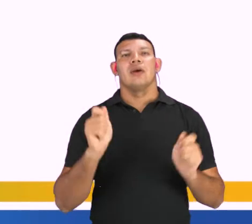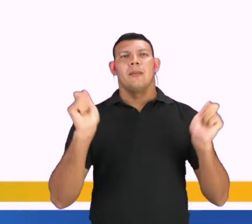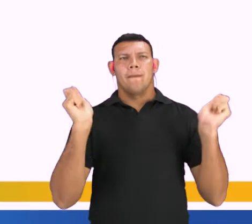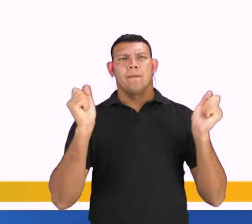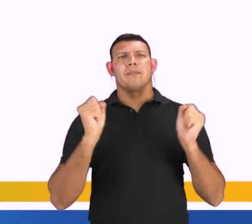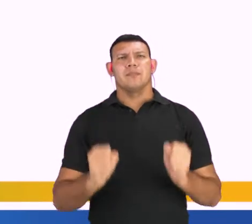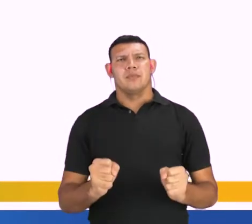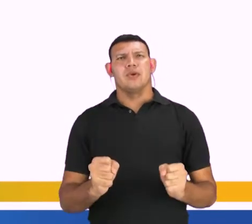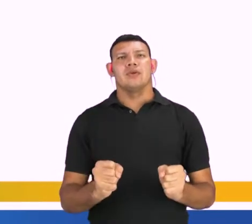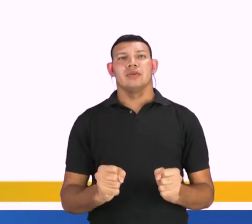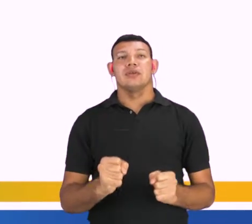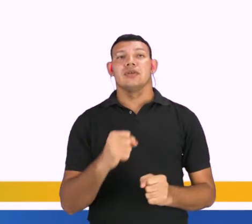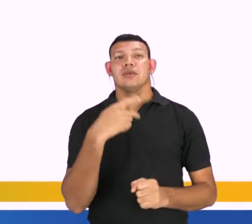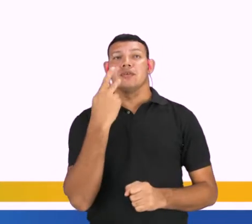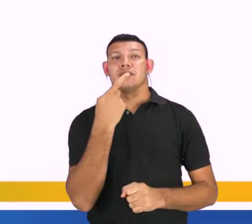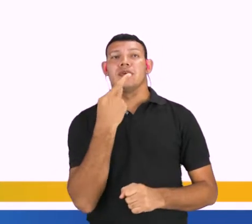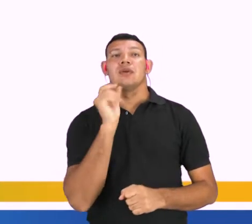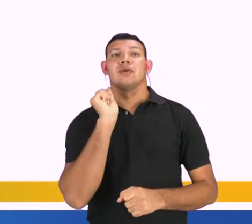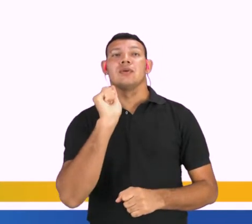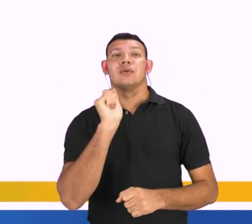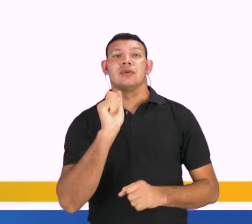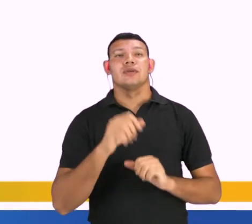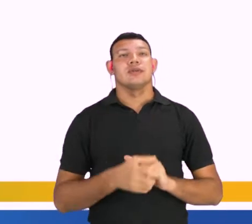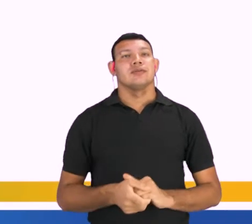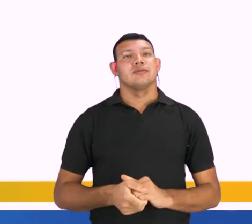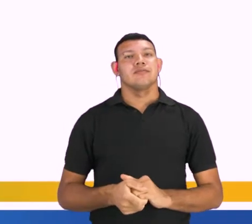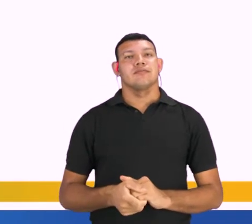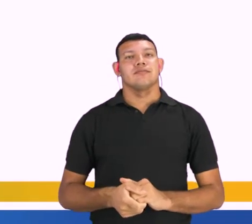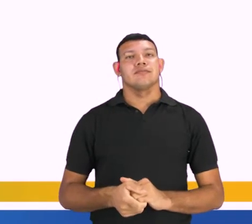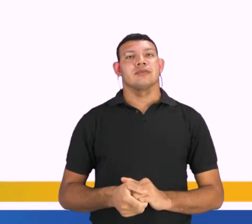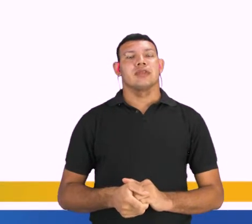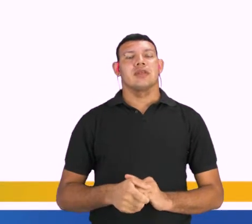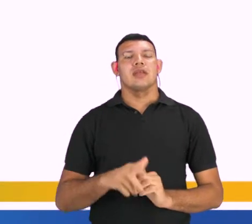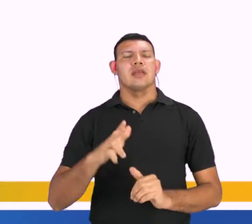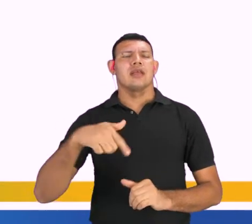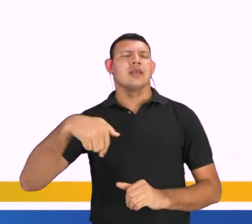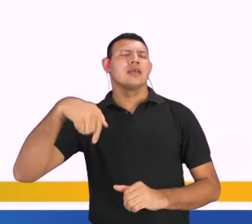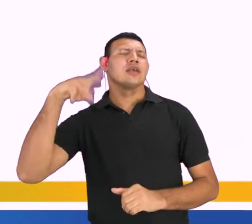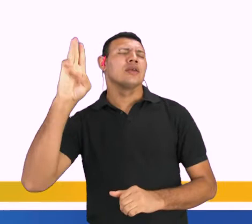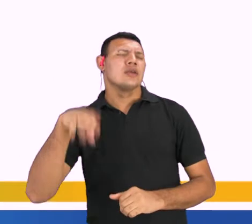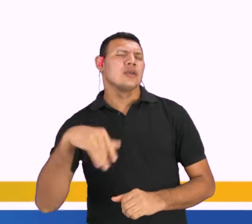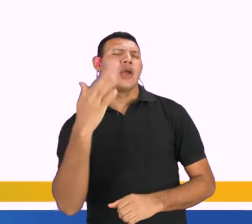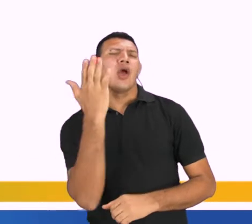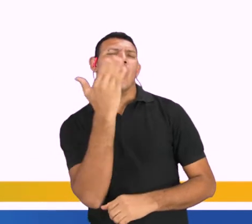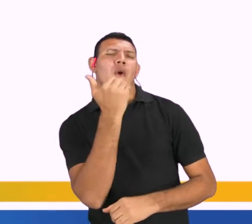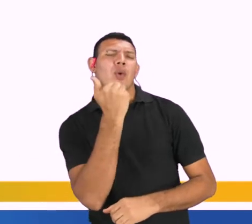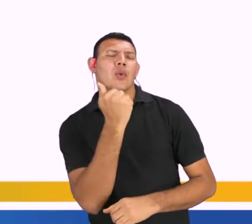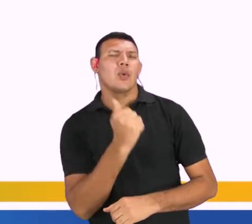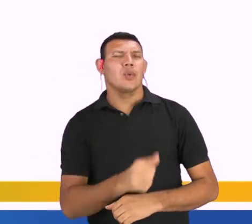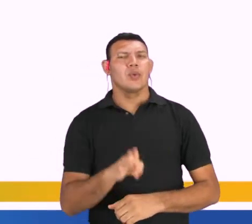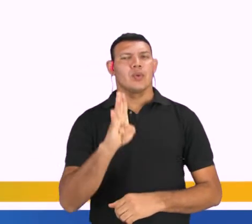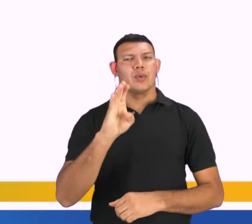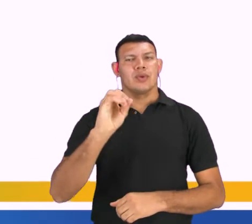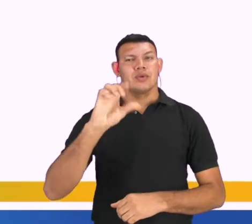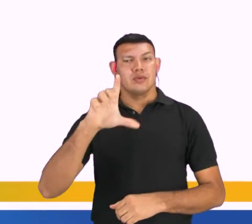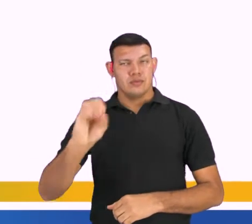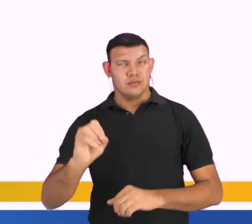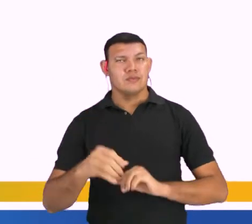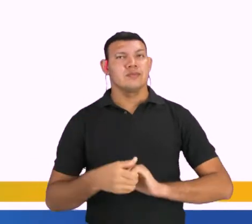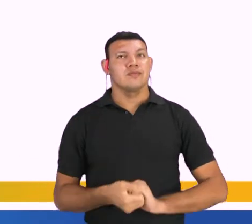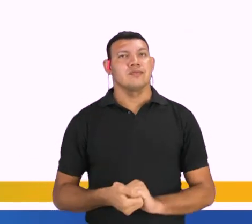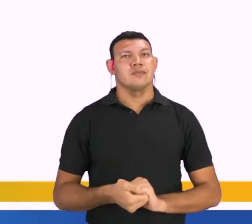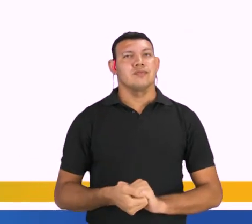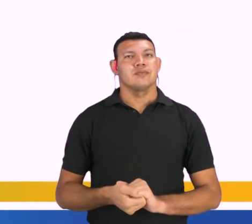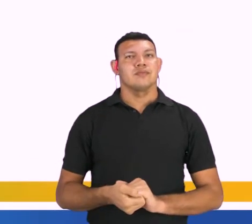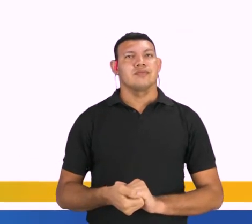como: quem comeu o bolo? Segundo caso, falando de maneira mais forte a palavra comeu, em João comeu o